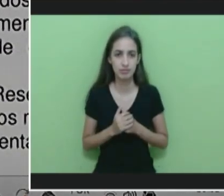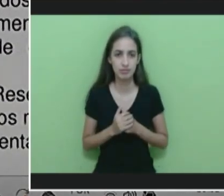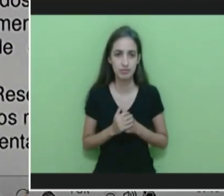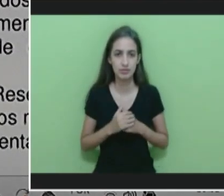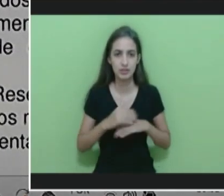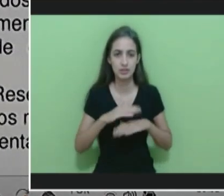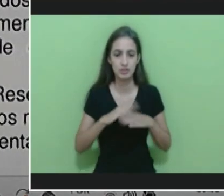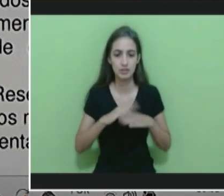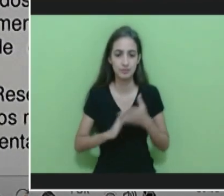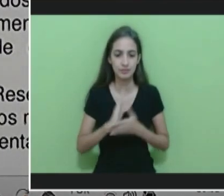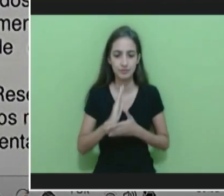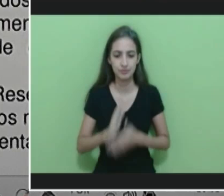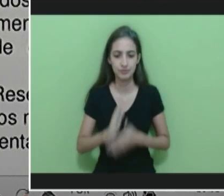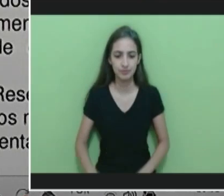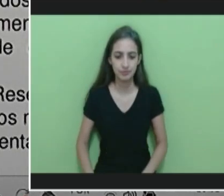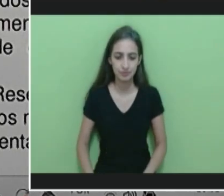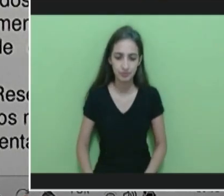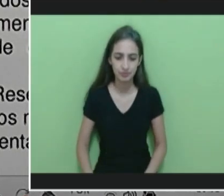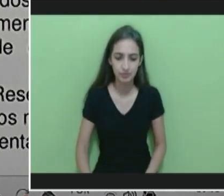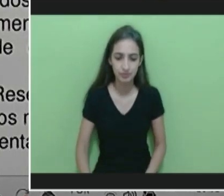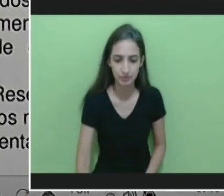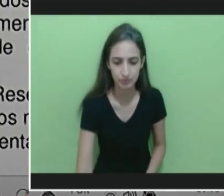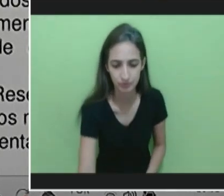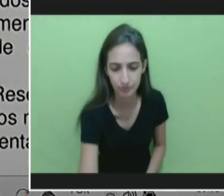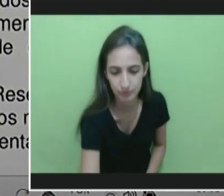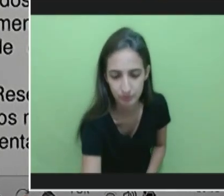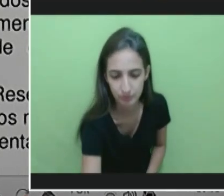nas metas fiscais não serão afetados.